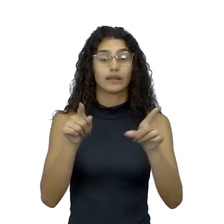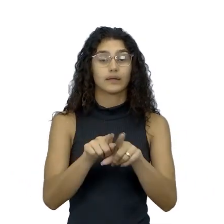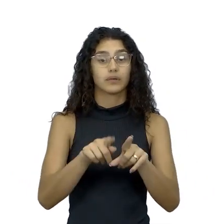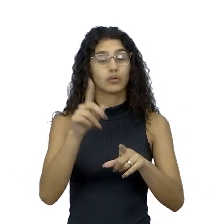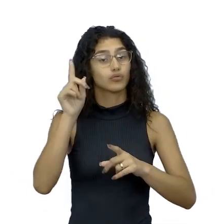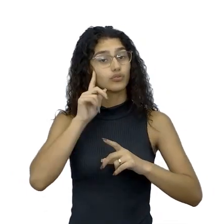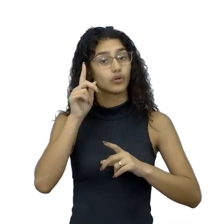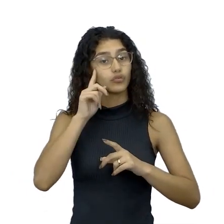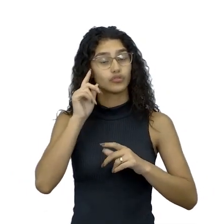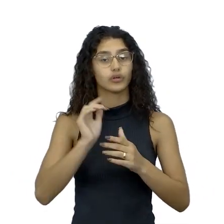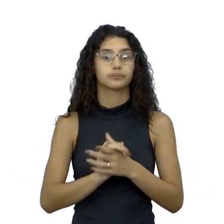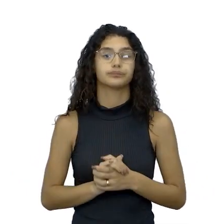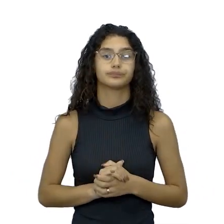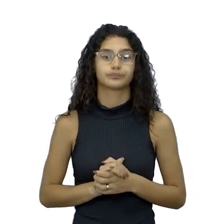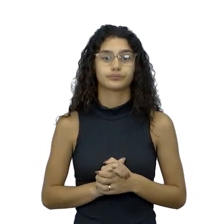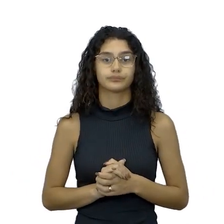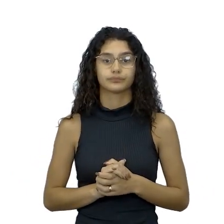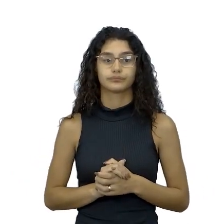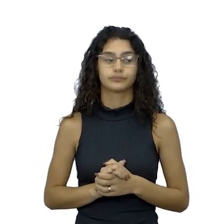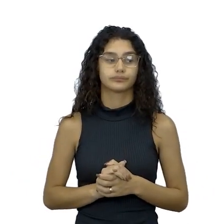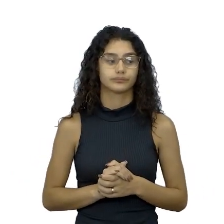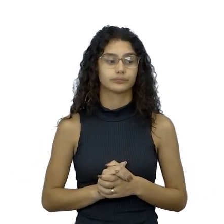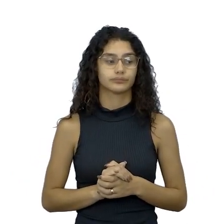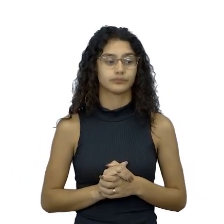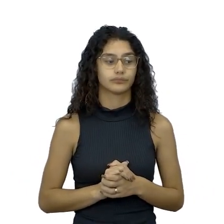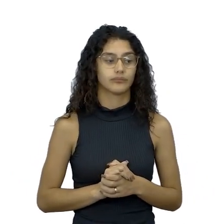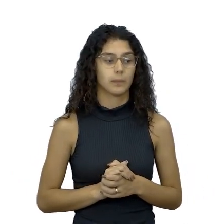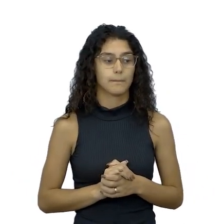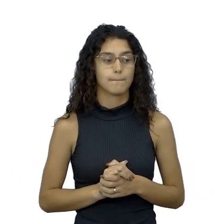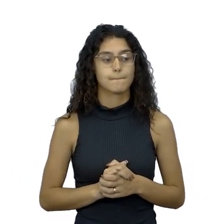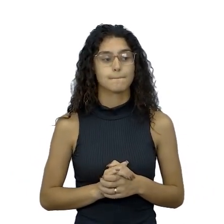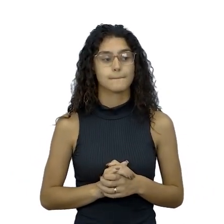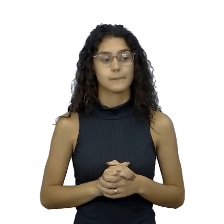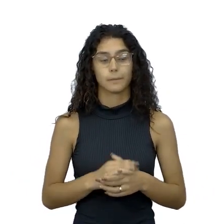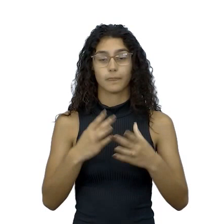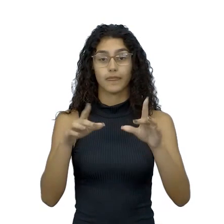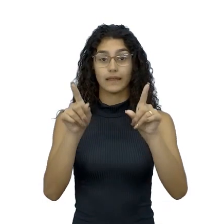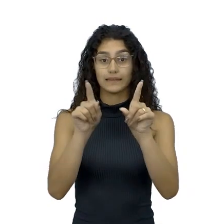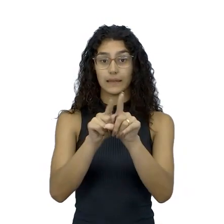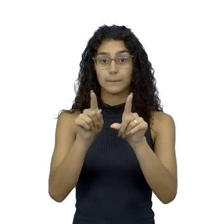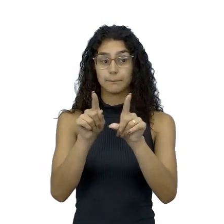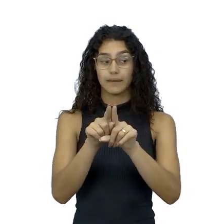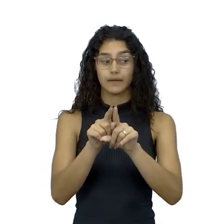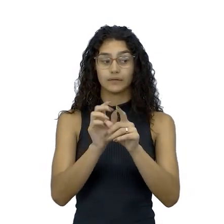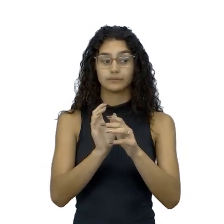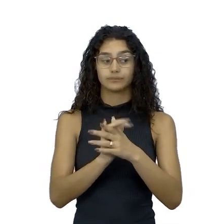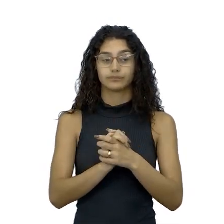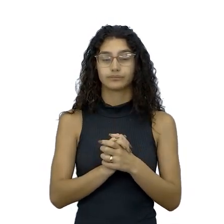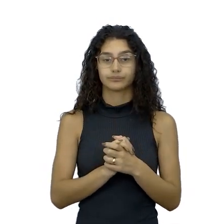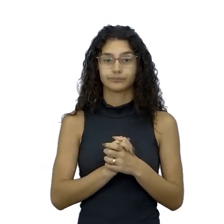constante, contínuo, né, como já próprio meu nome já diz, e também